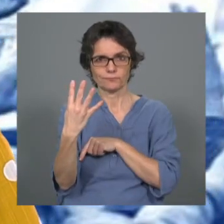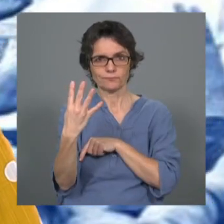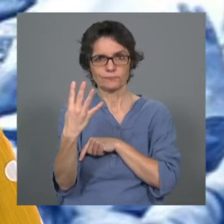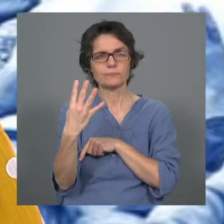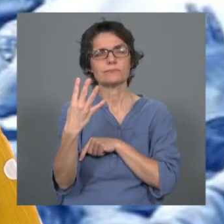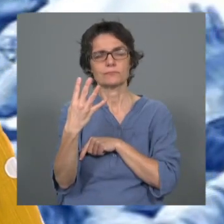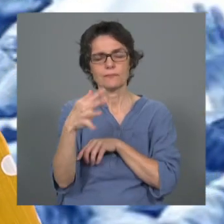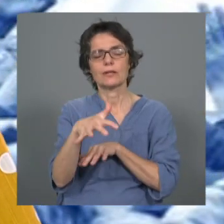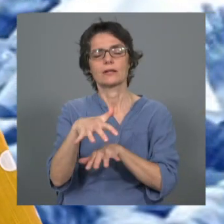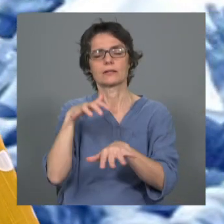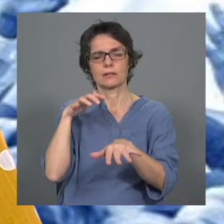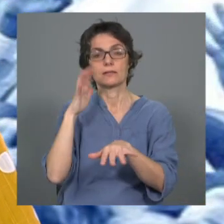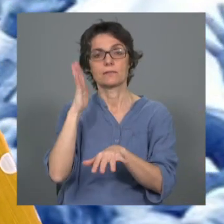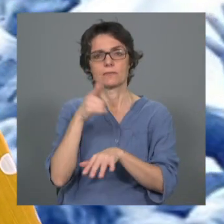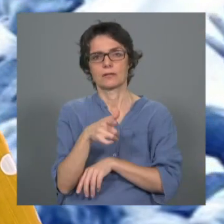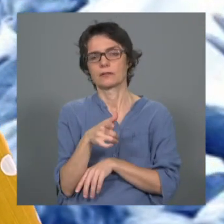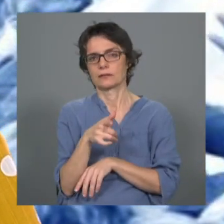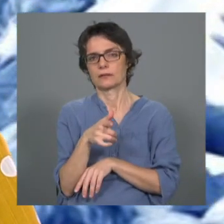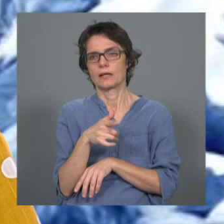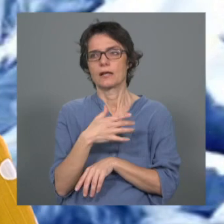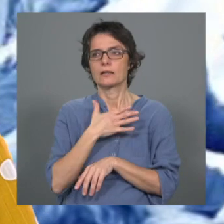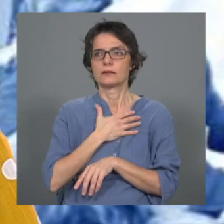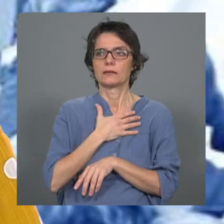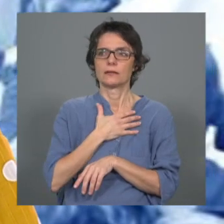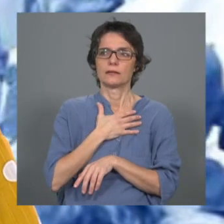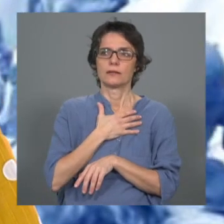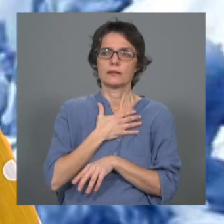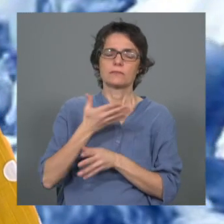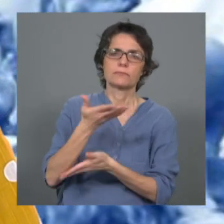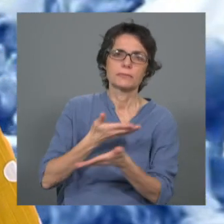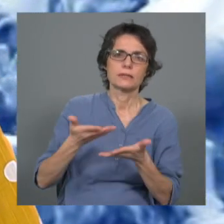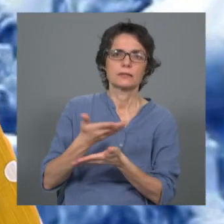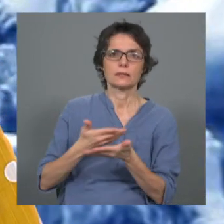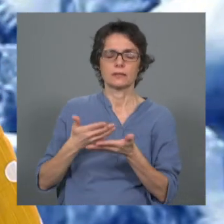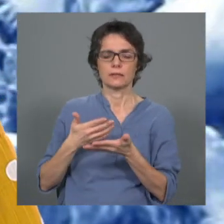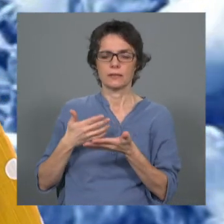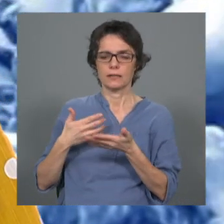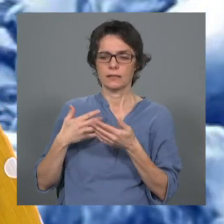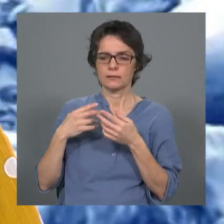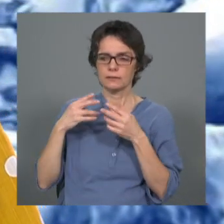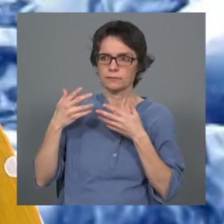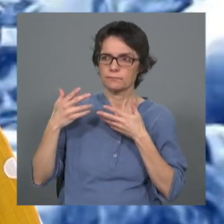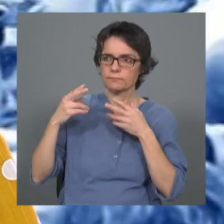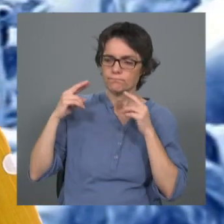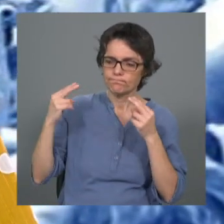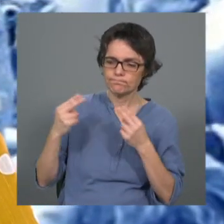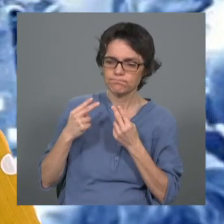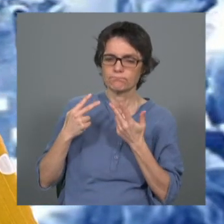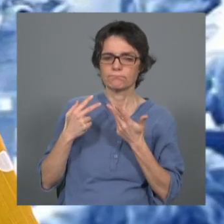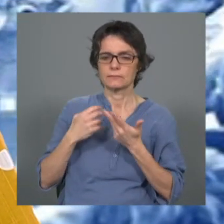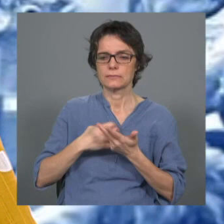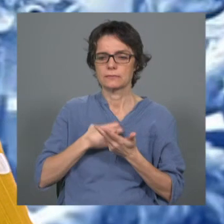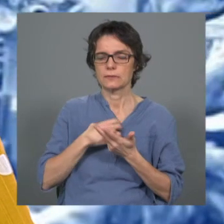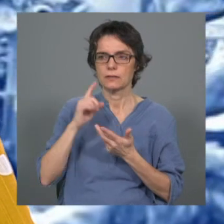e desta comunhão que se viveu durante esses 4 dias e de um sentido, de um sentimento comum de todos